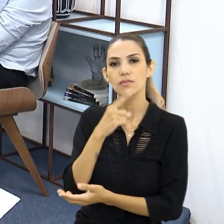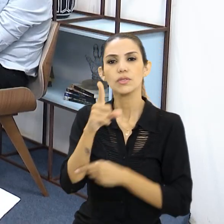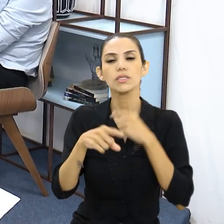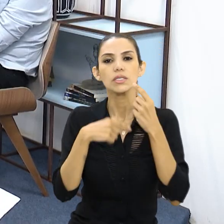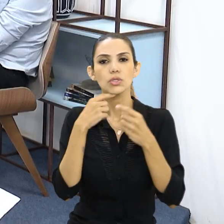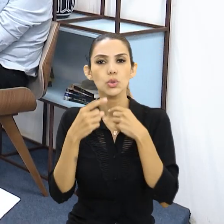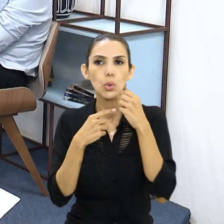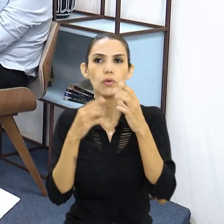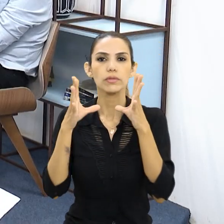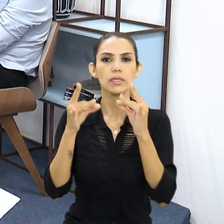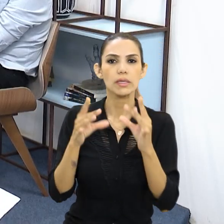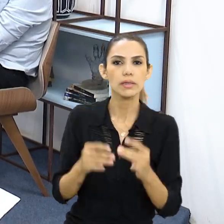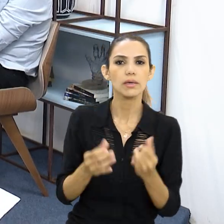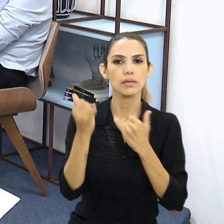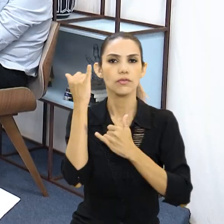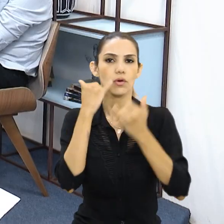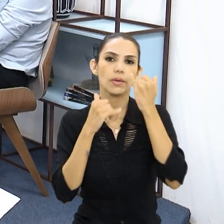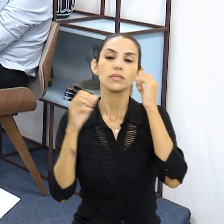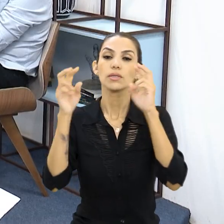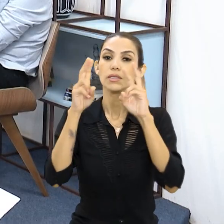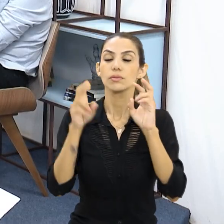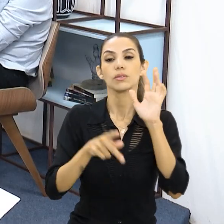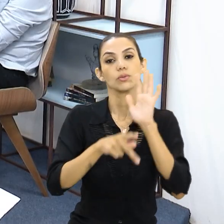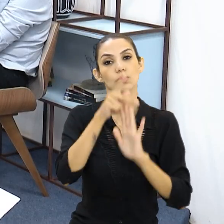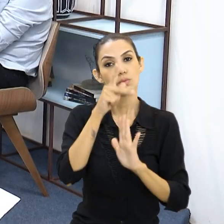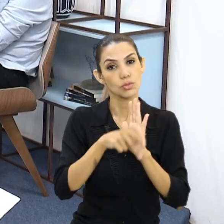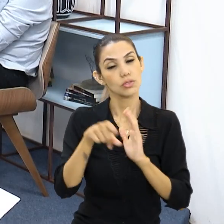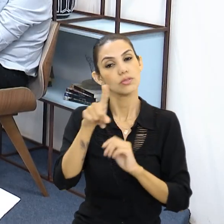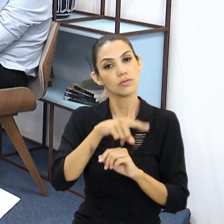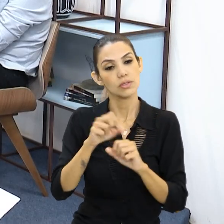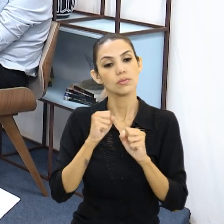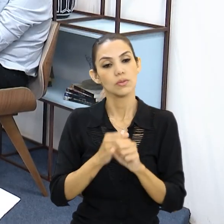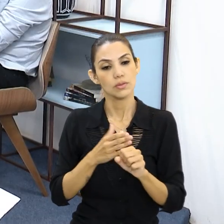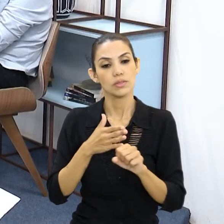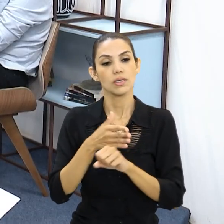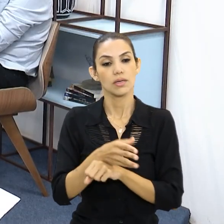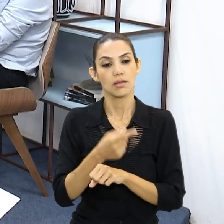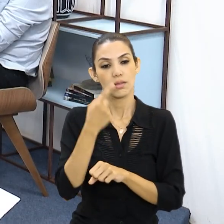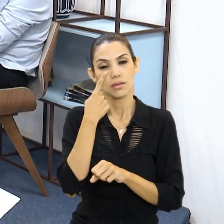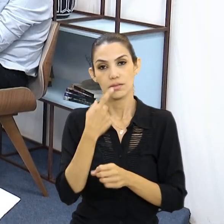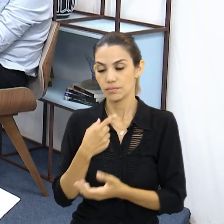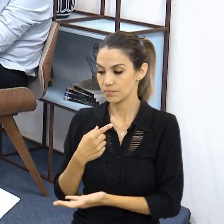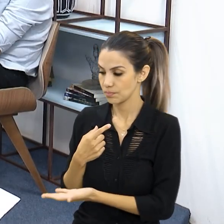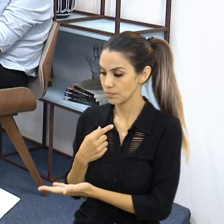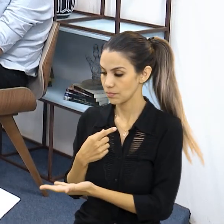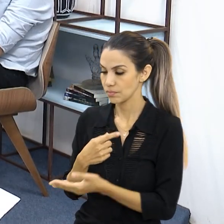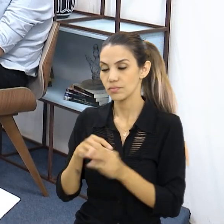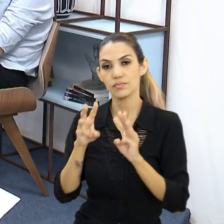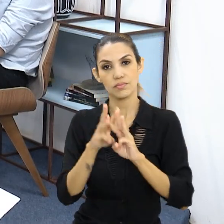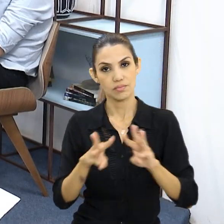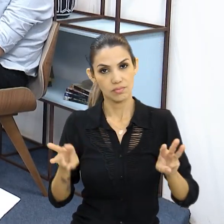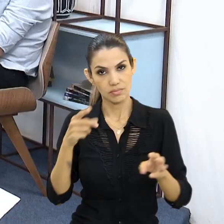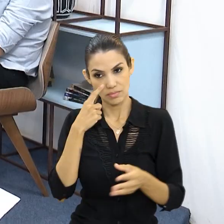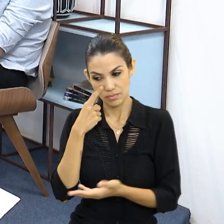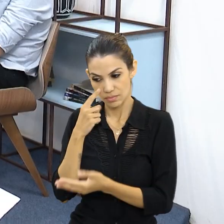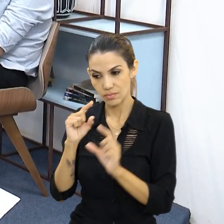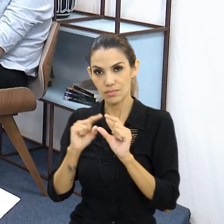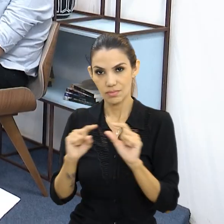mais do projeto, acessando o simvet.com, Simvet com M, tá, gente? Com M de